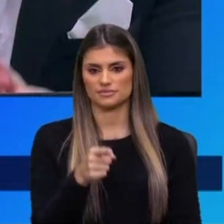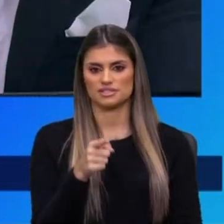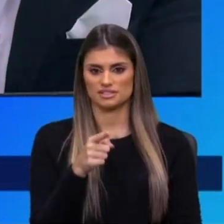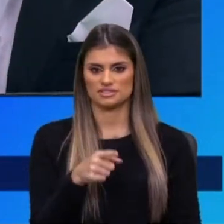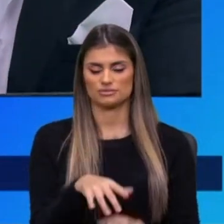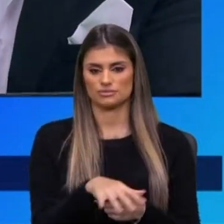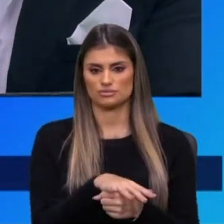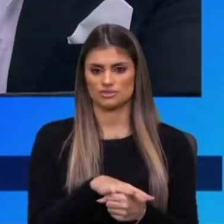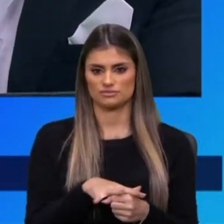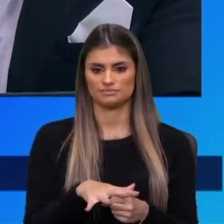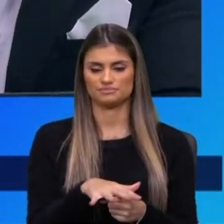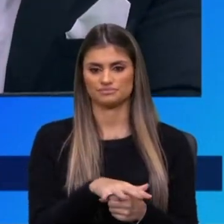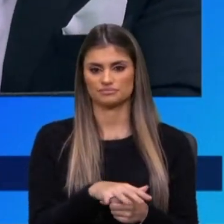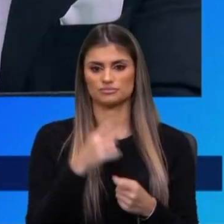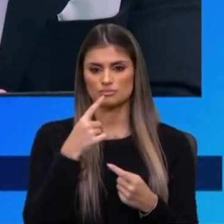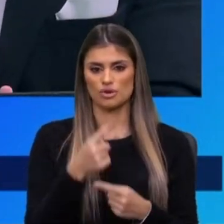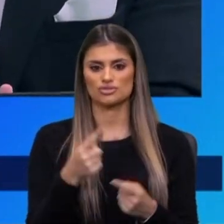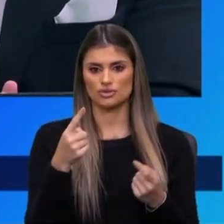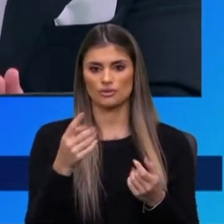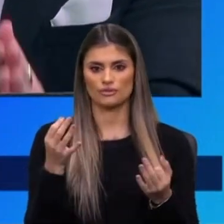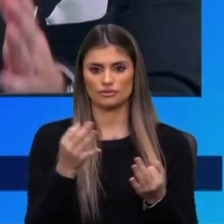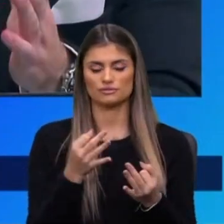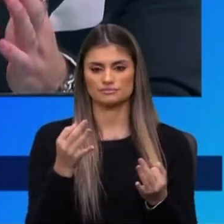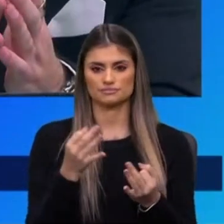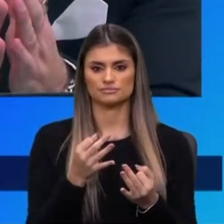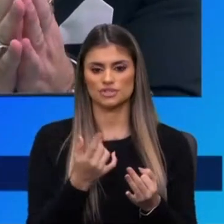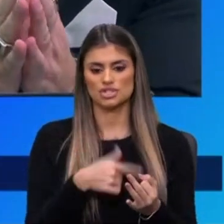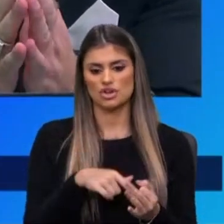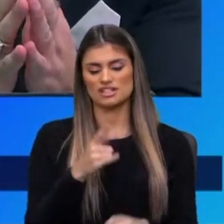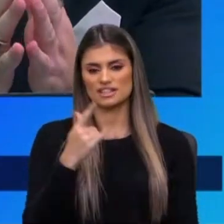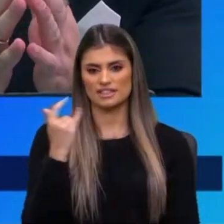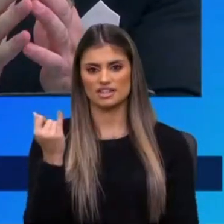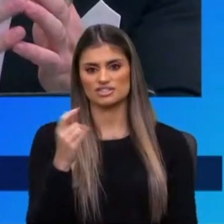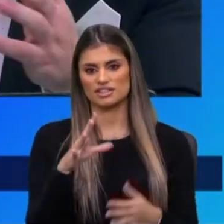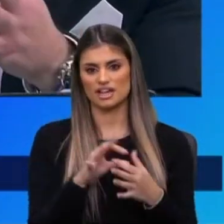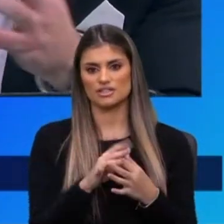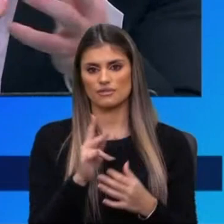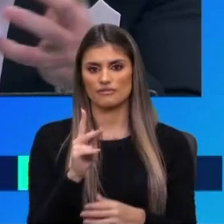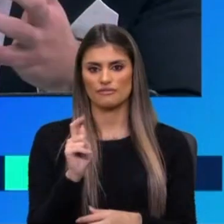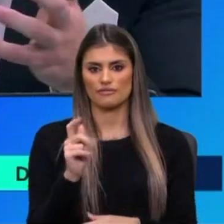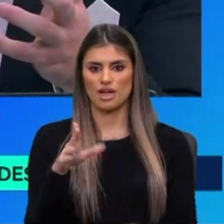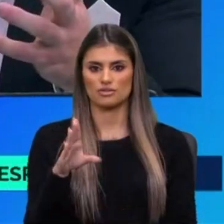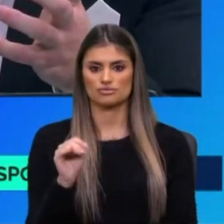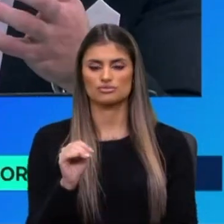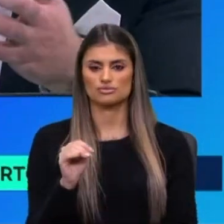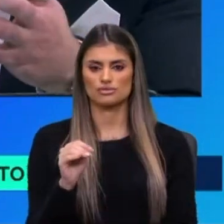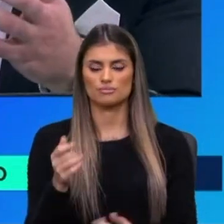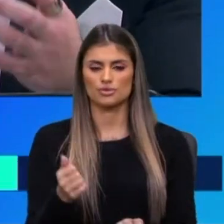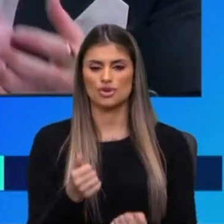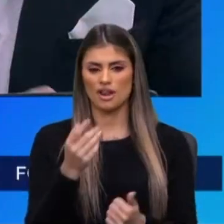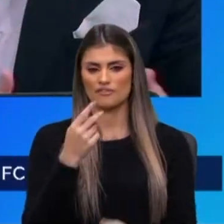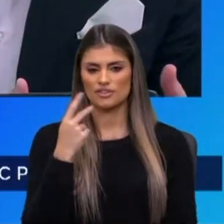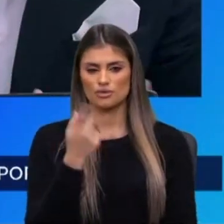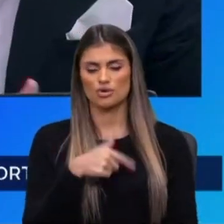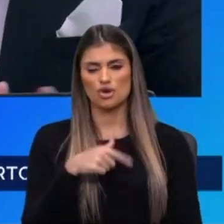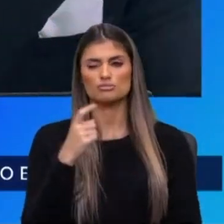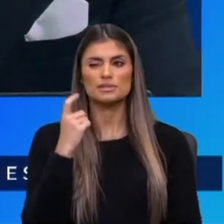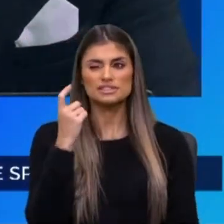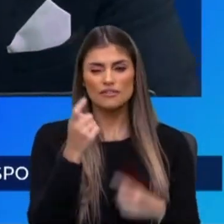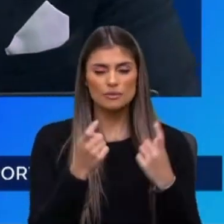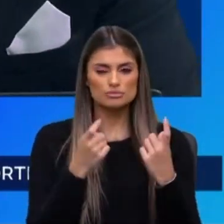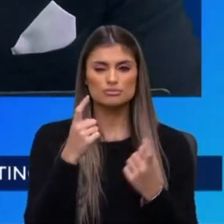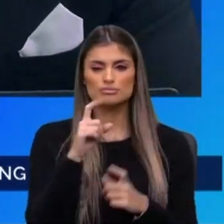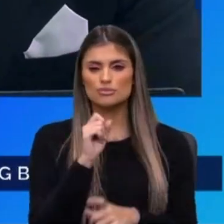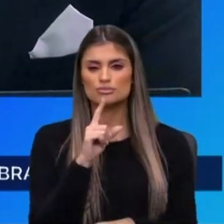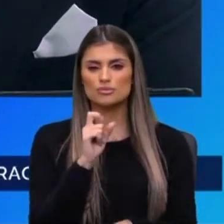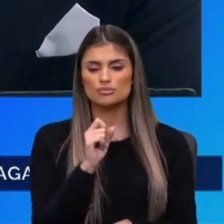simulações dizem que, de facto, as nossas ideias sobre um Vênus muito mais amigo da vida que aquilo que nós pensávamos, podemos ter